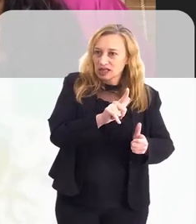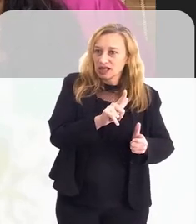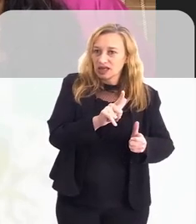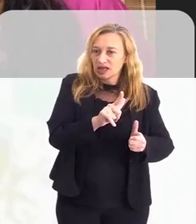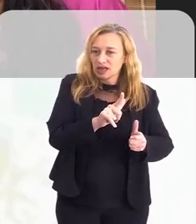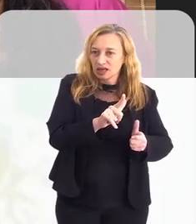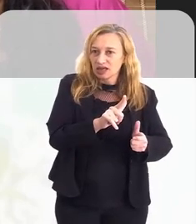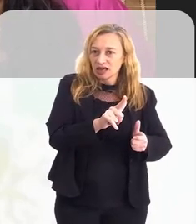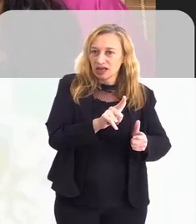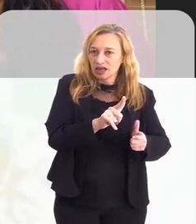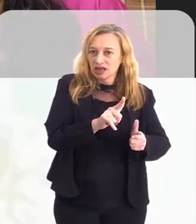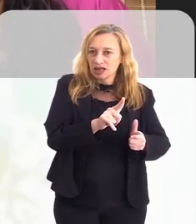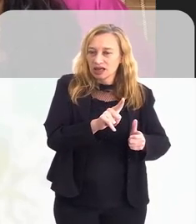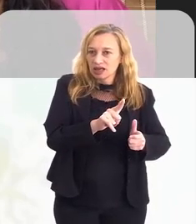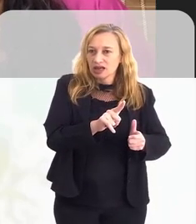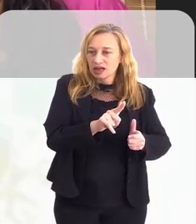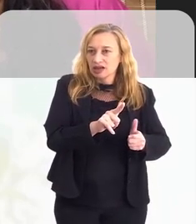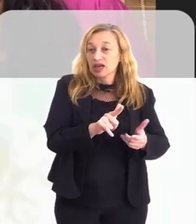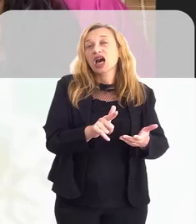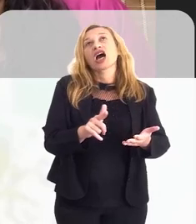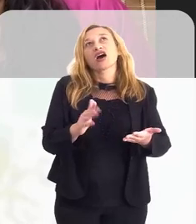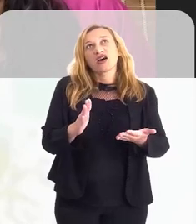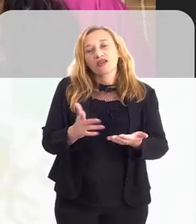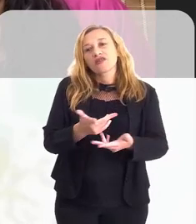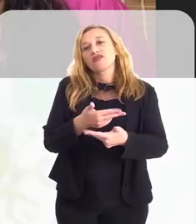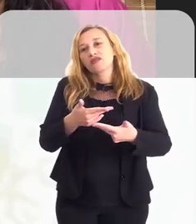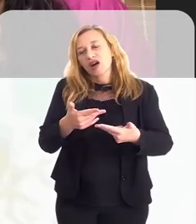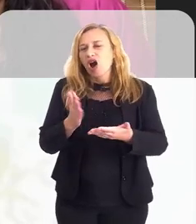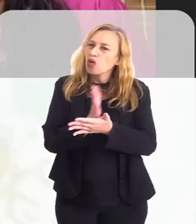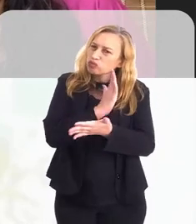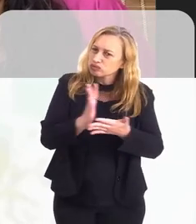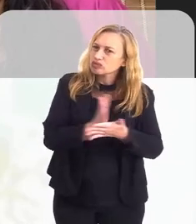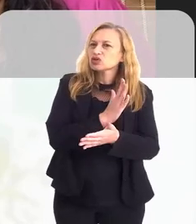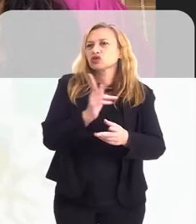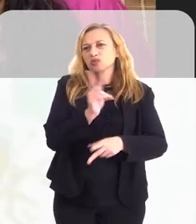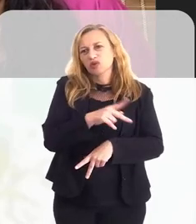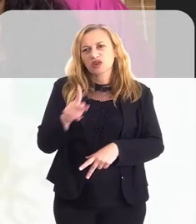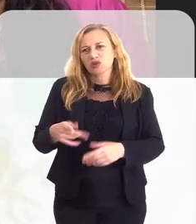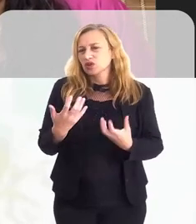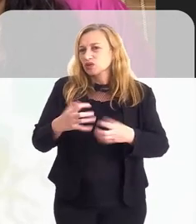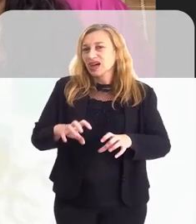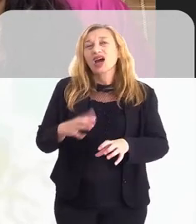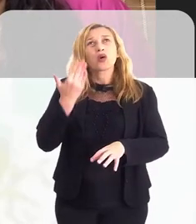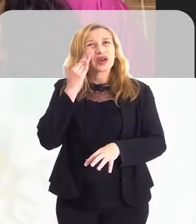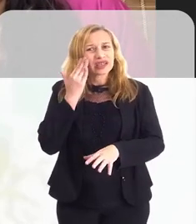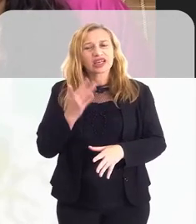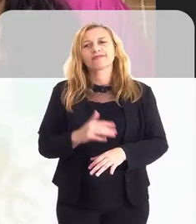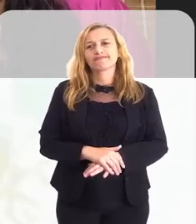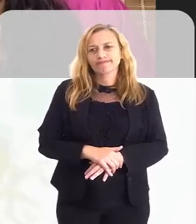educar na e para as diferenças. Então, muitos professores resistem? Resistem. E eu